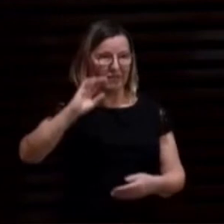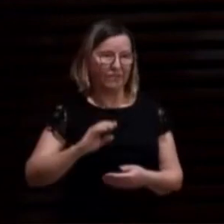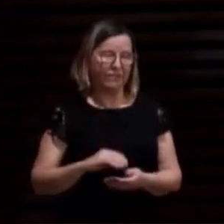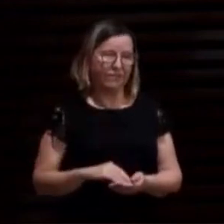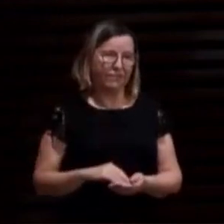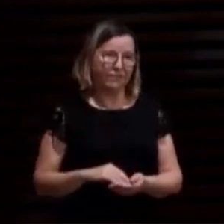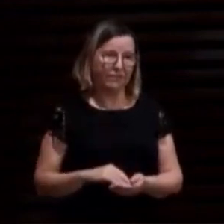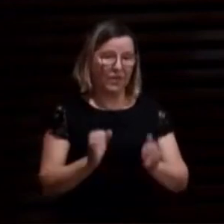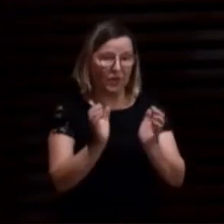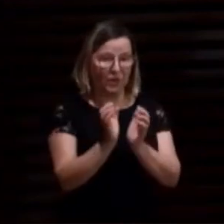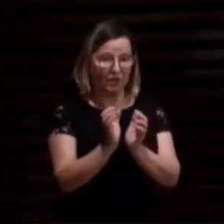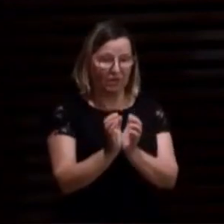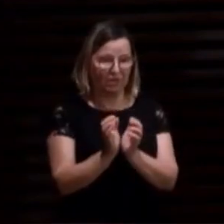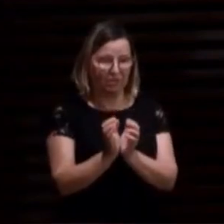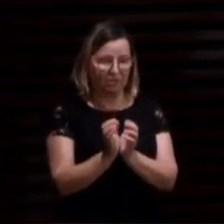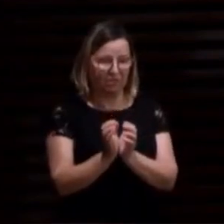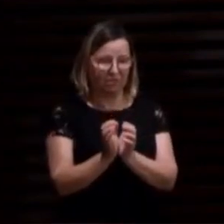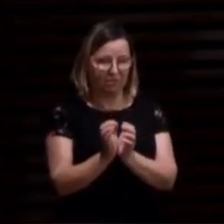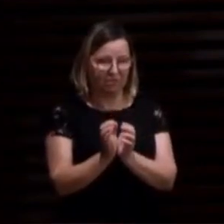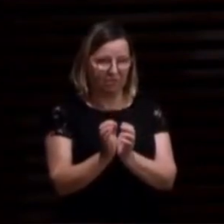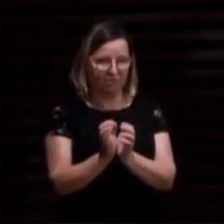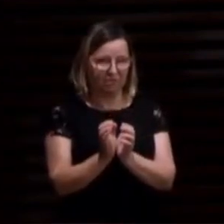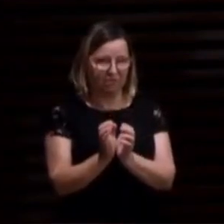e a escolta dos